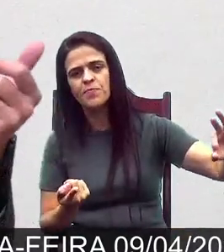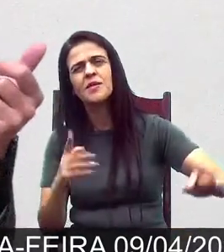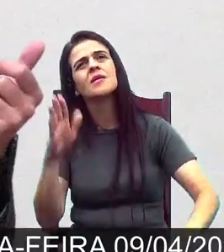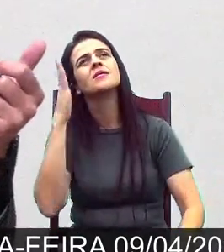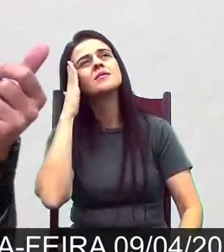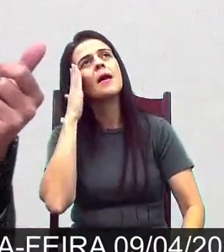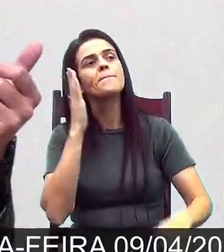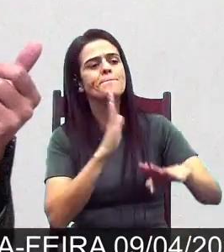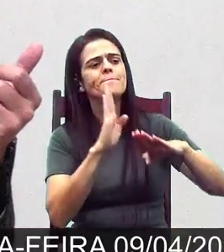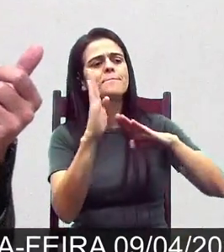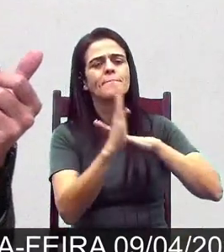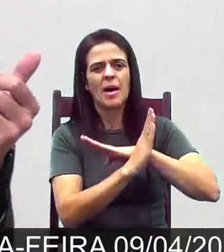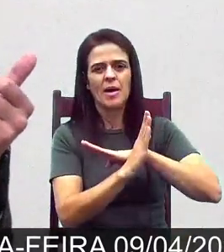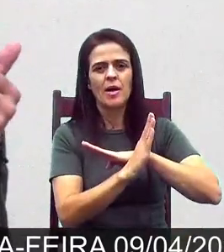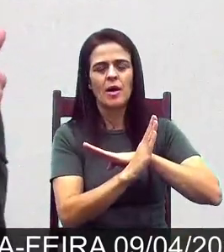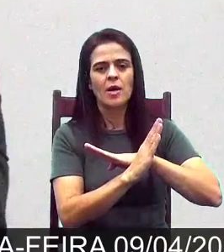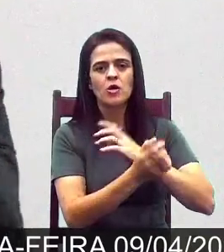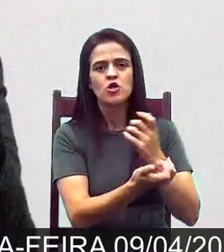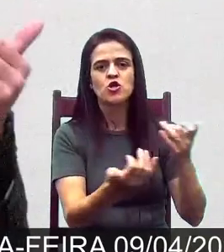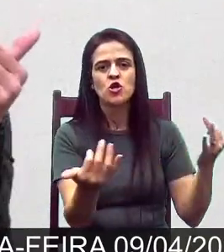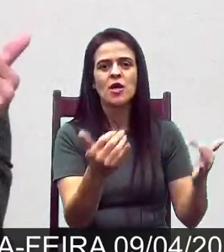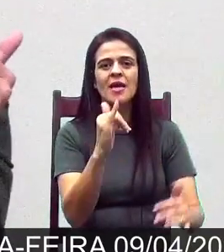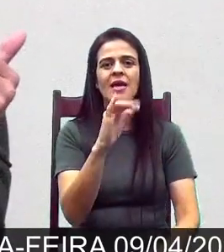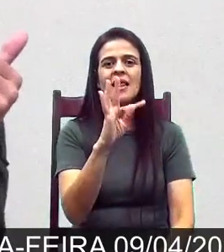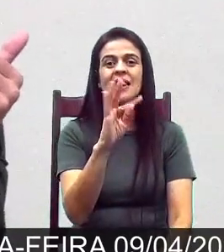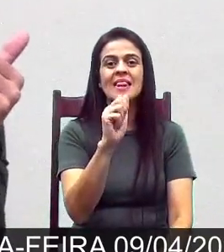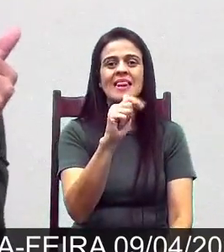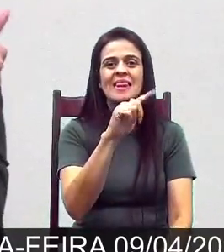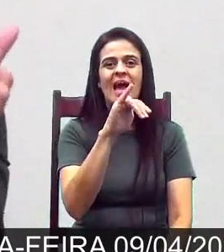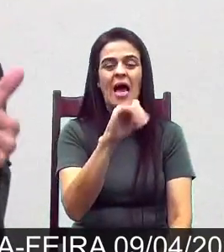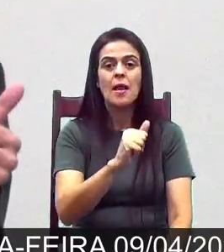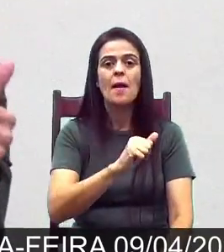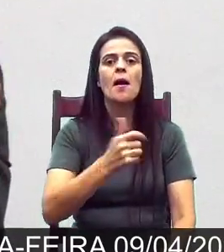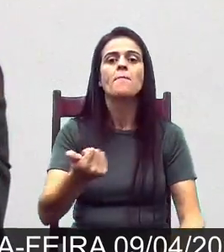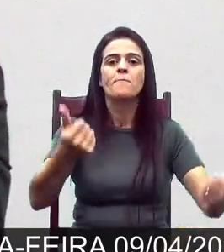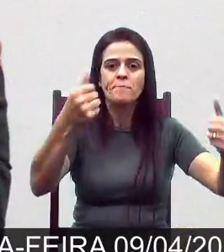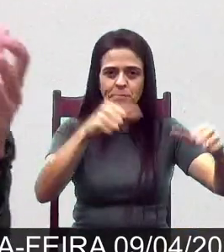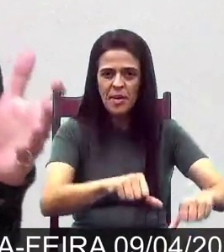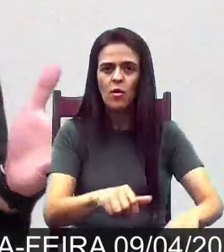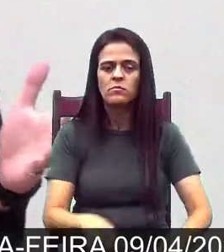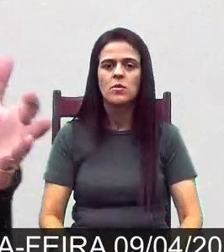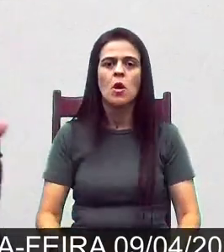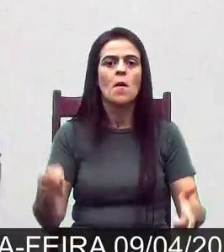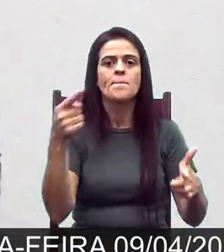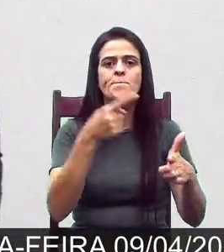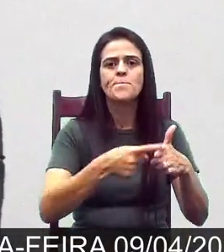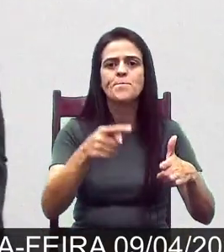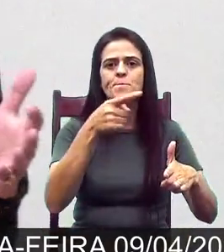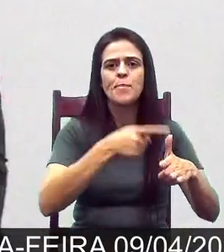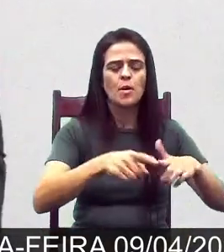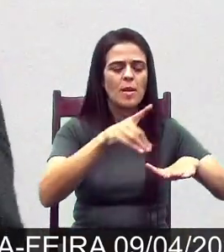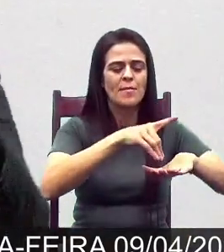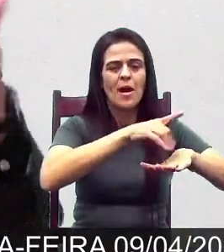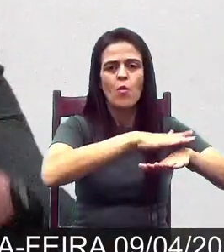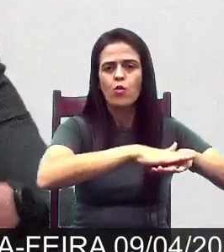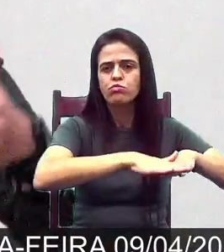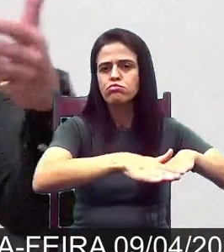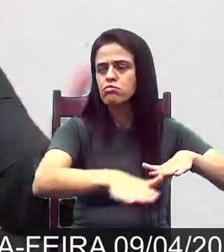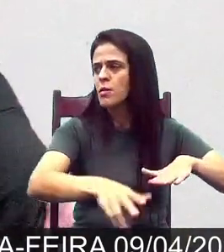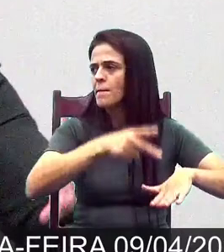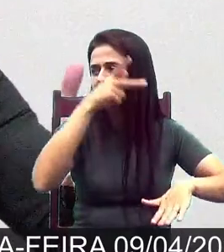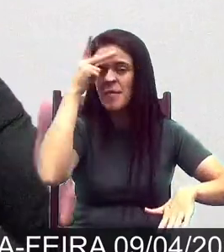no Jardim Itália, está 10 vezes pior. Para começar, de problema asfáltico, que é consequência de um